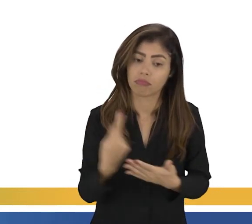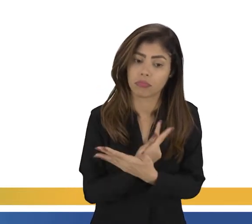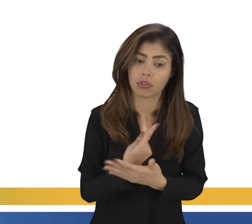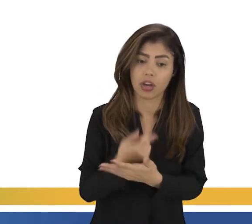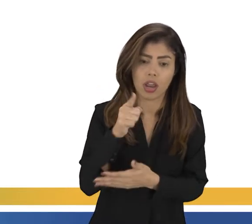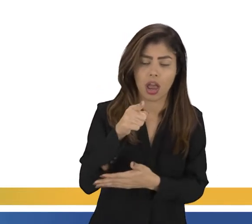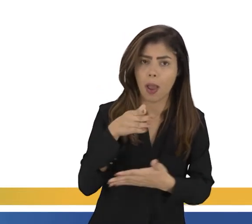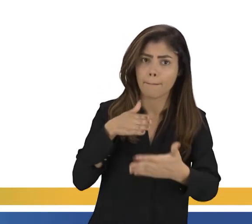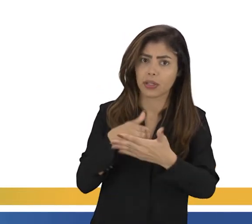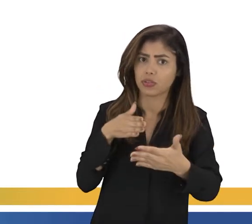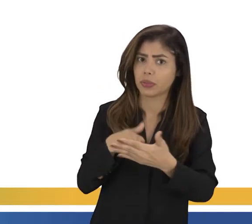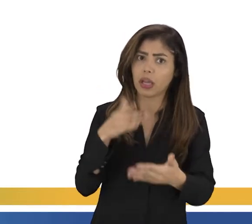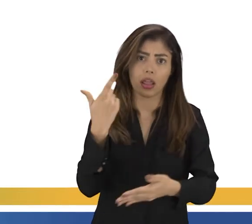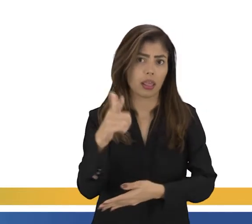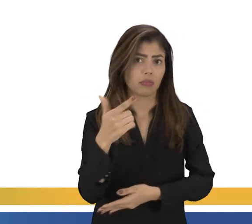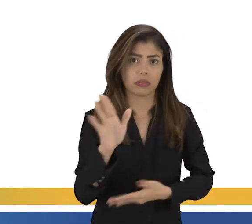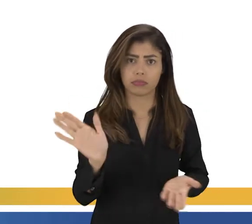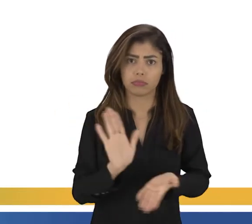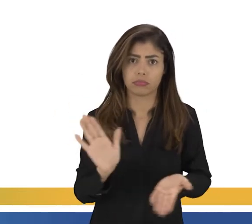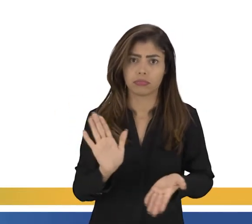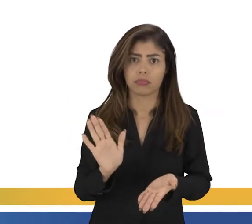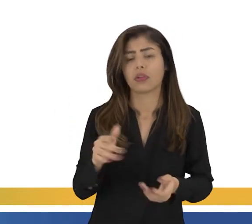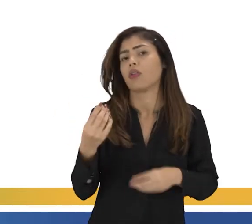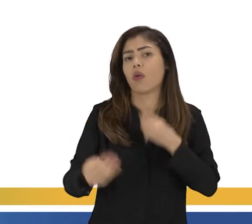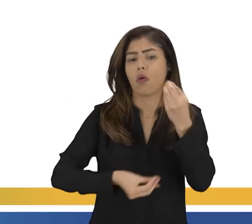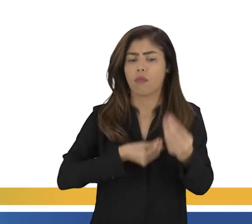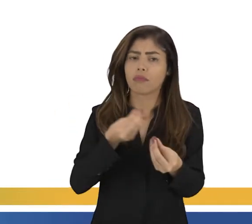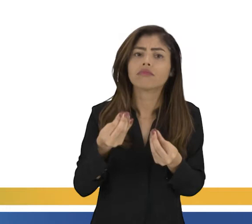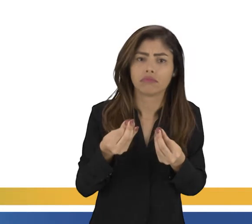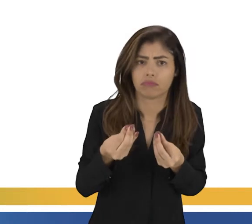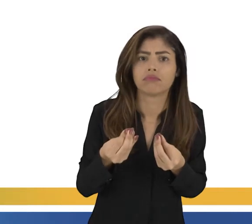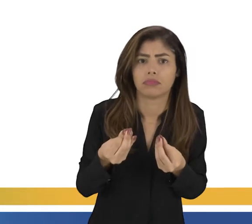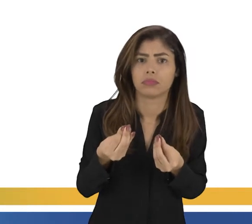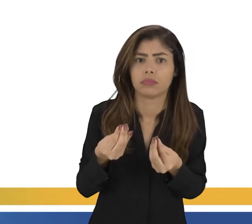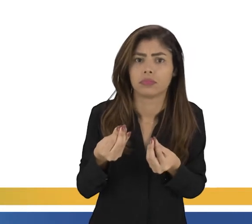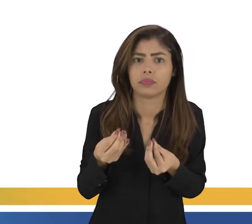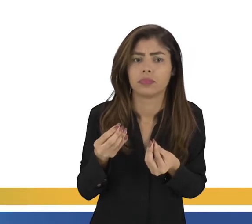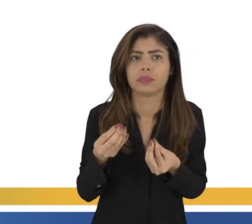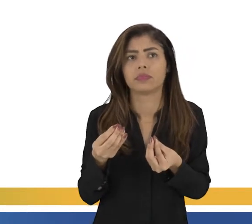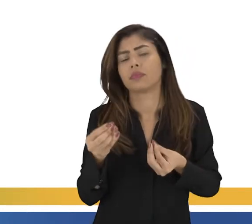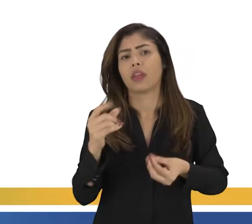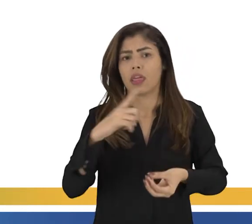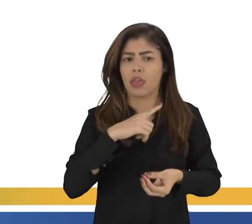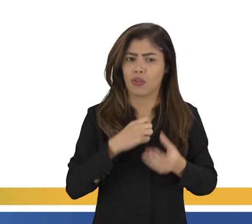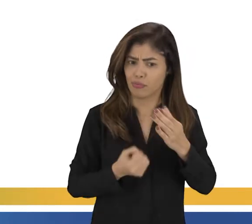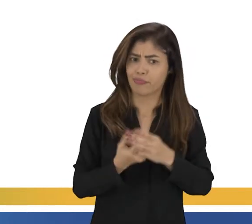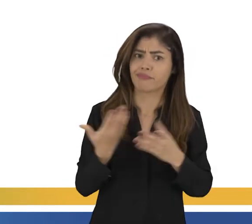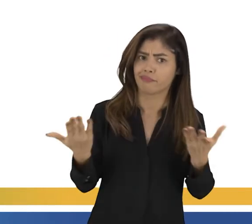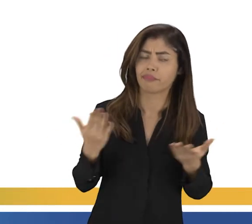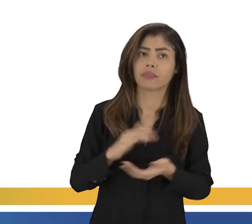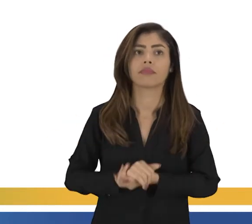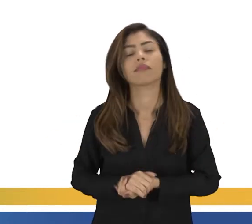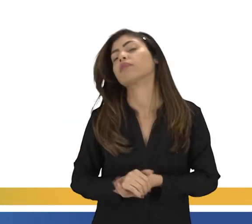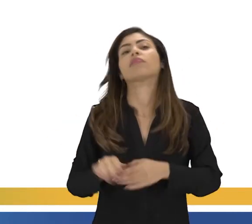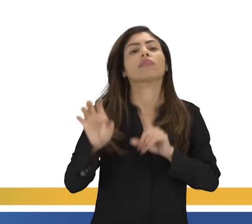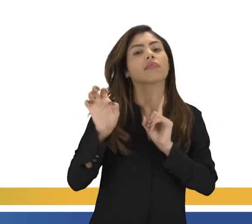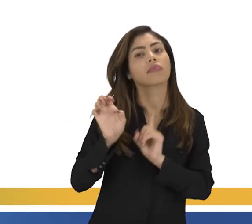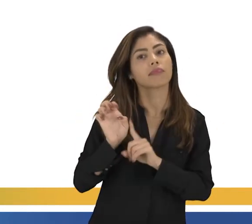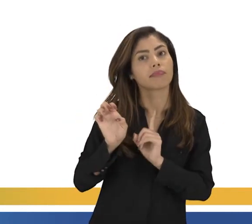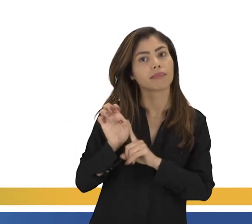impedimento eles não vai, tá? Não tem como, tá, existir, certo? Letra